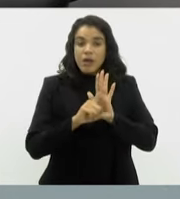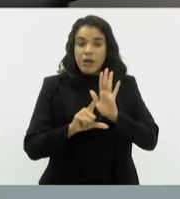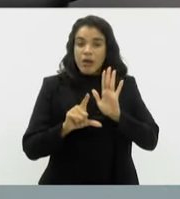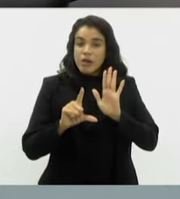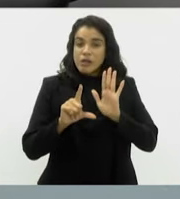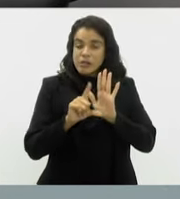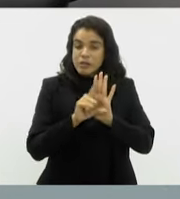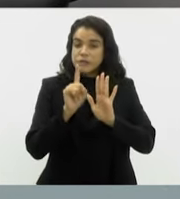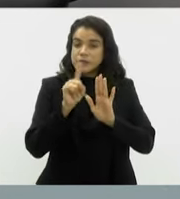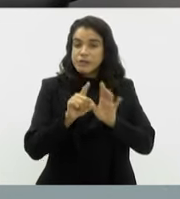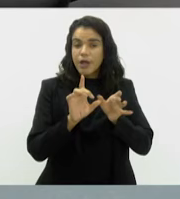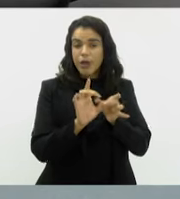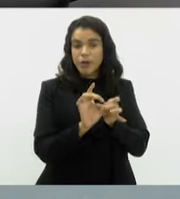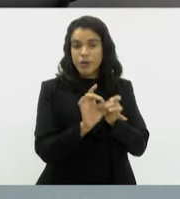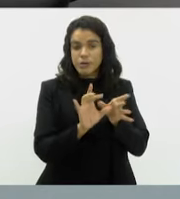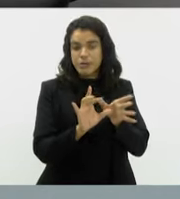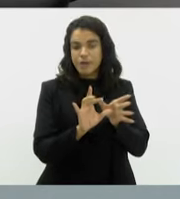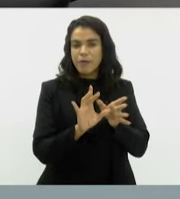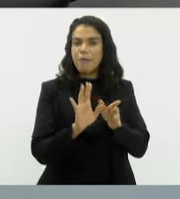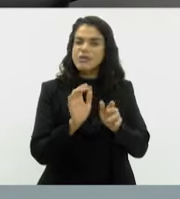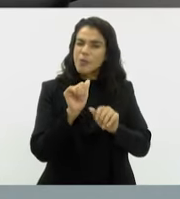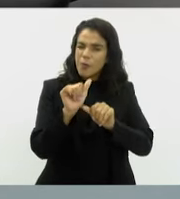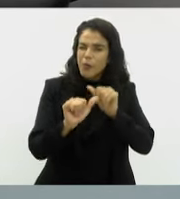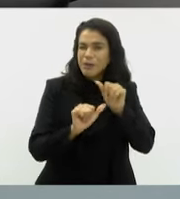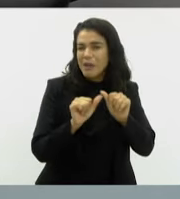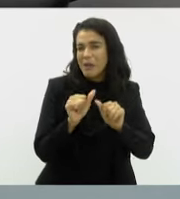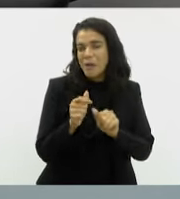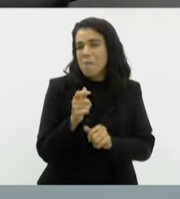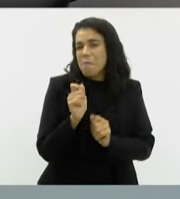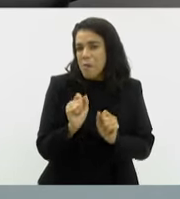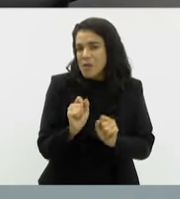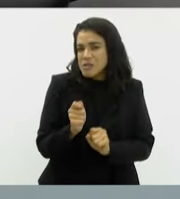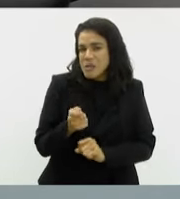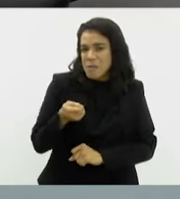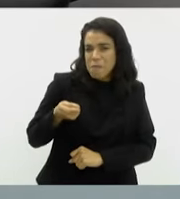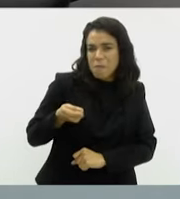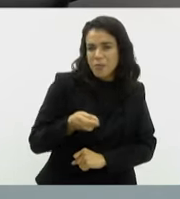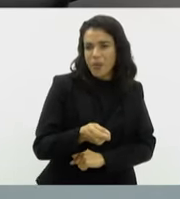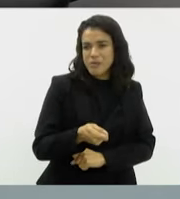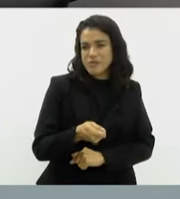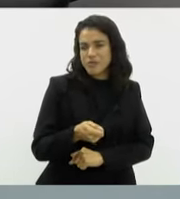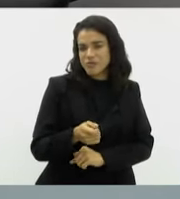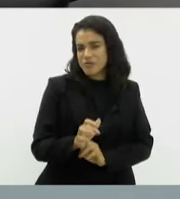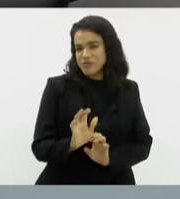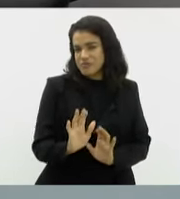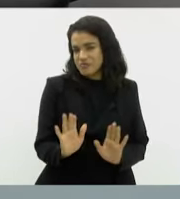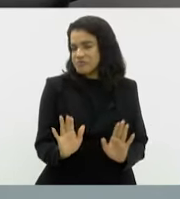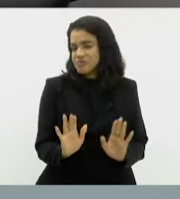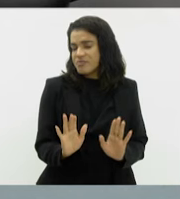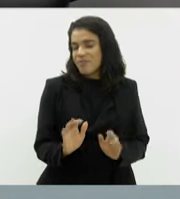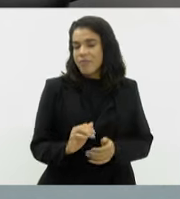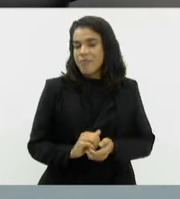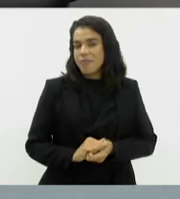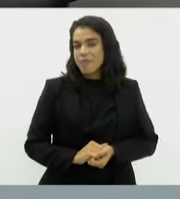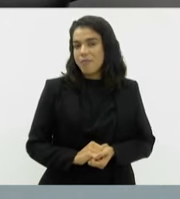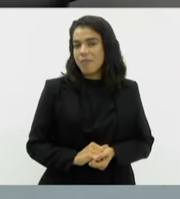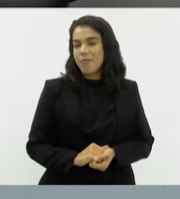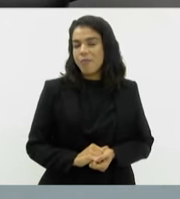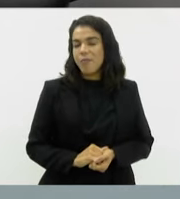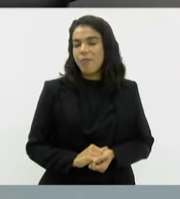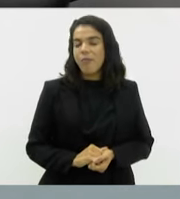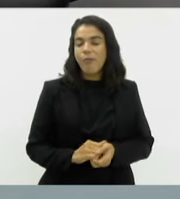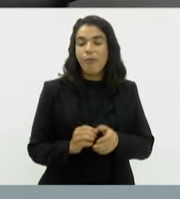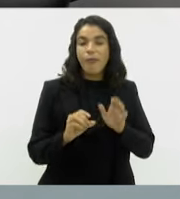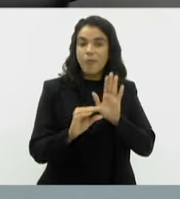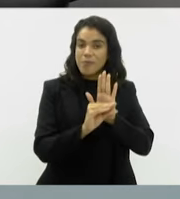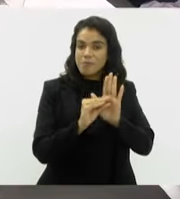autorizativo inicialmente, mas reformulei, dizendo que pode ser impositivo, porque a gente tem autoridade para isso. Perfeito. Então, foi nesse sentido as